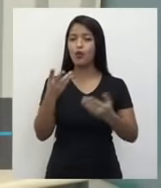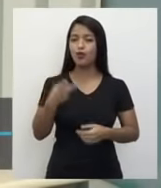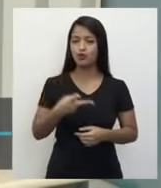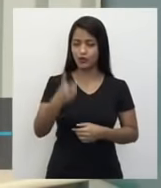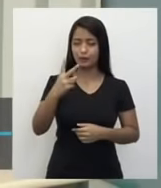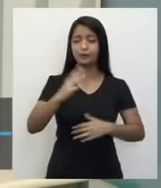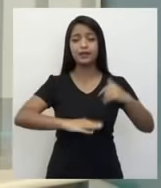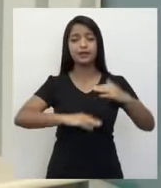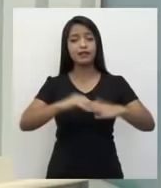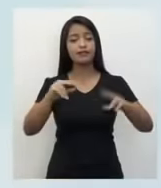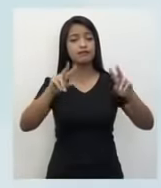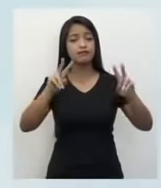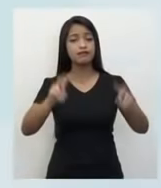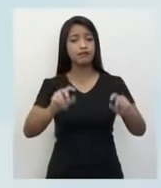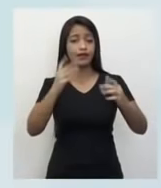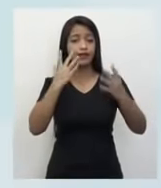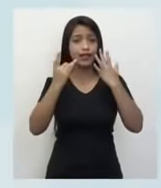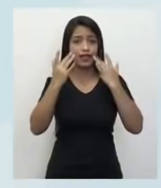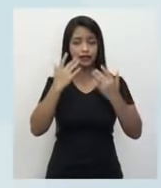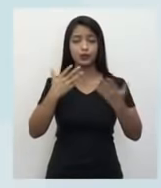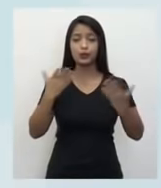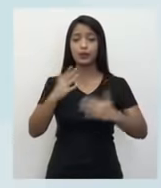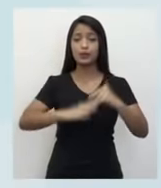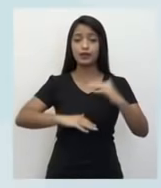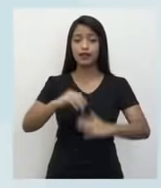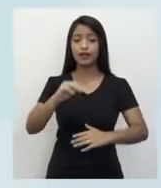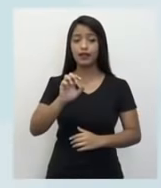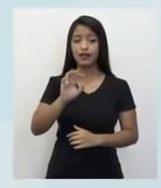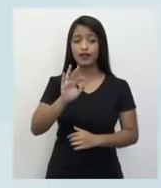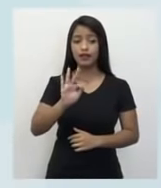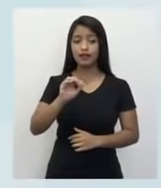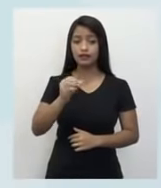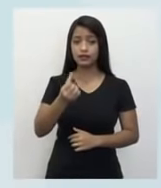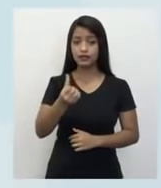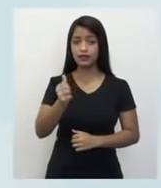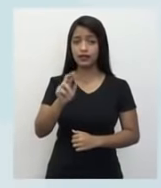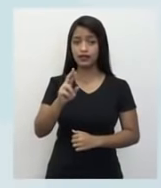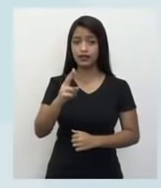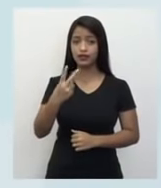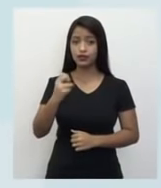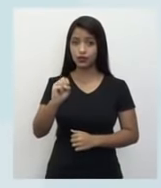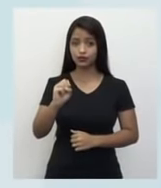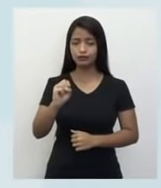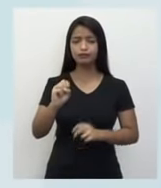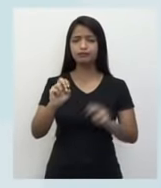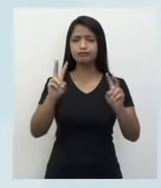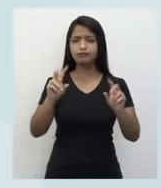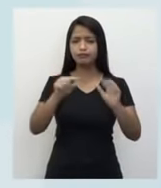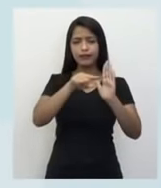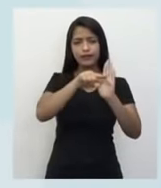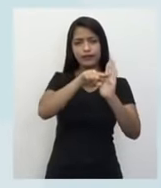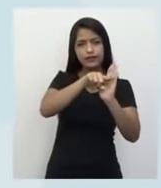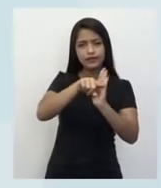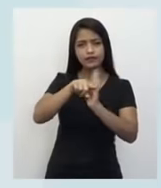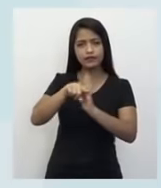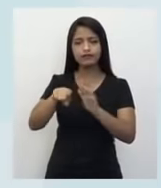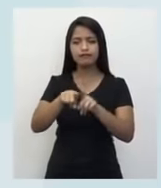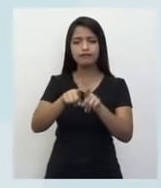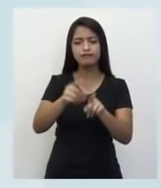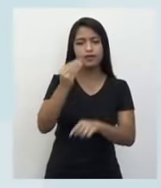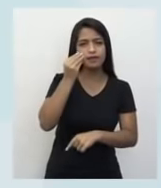A habilidade de hoje, EF06 AR28. Investigar e experimentar diferentes funções